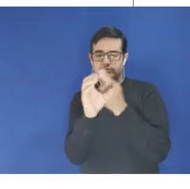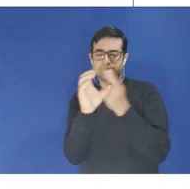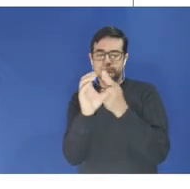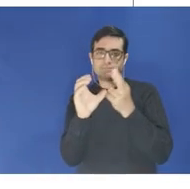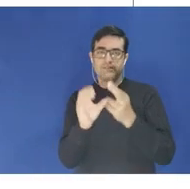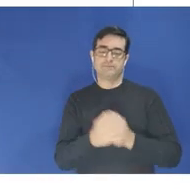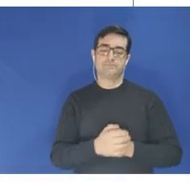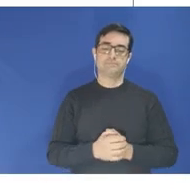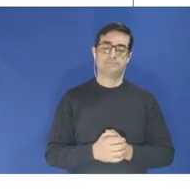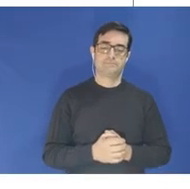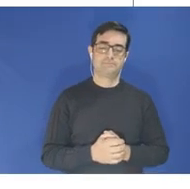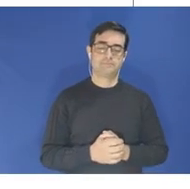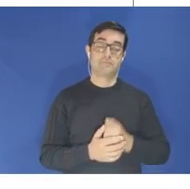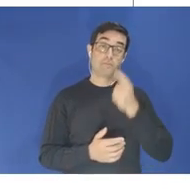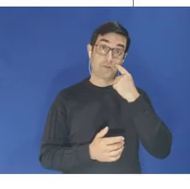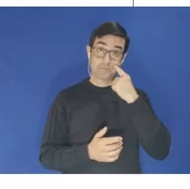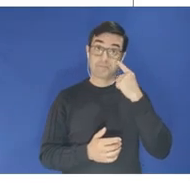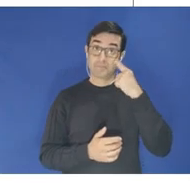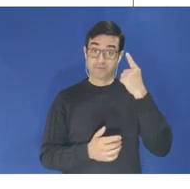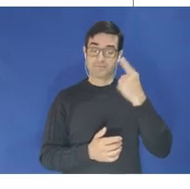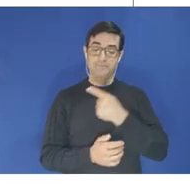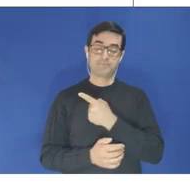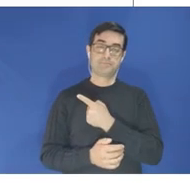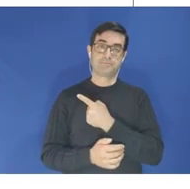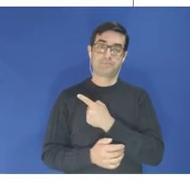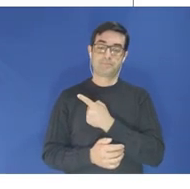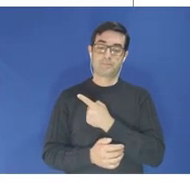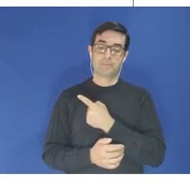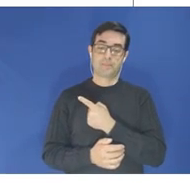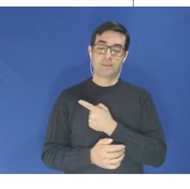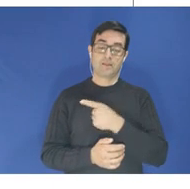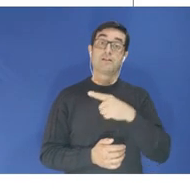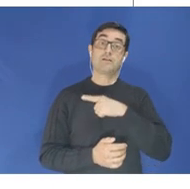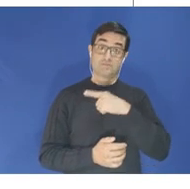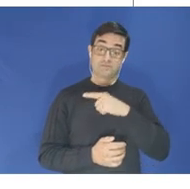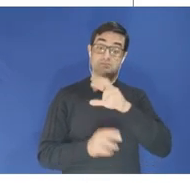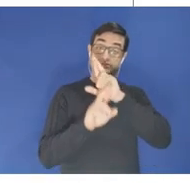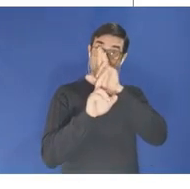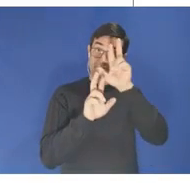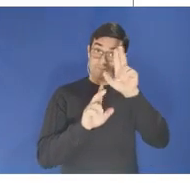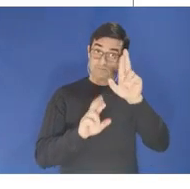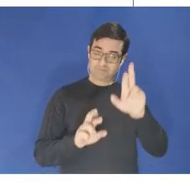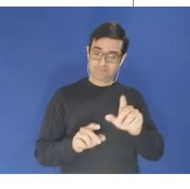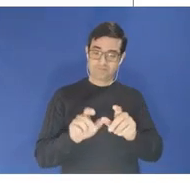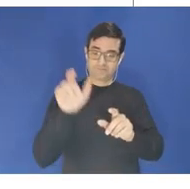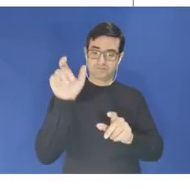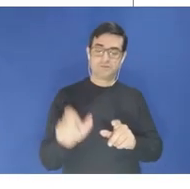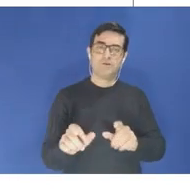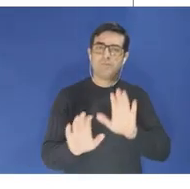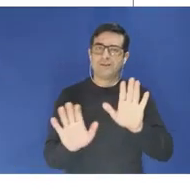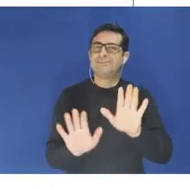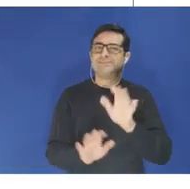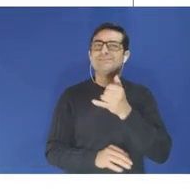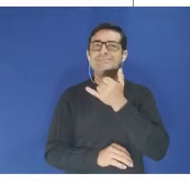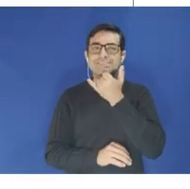ó, aqui eu estava falando de em diferentes períodos, né? Ah,